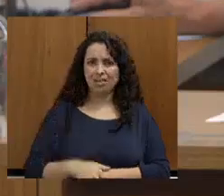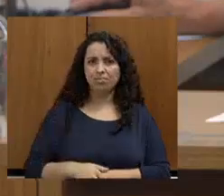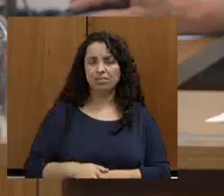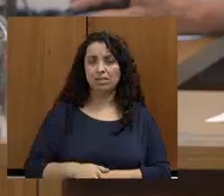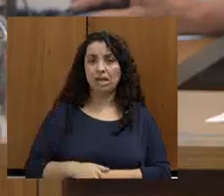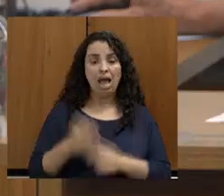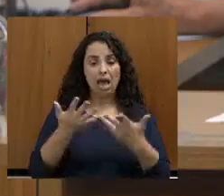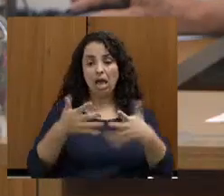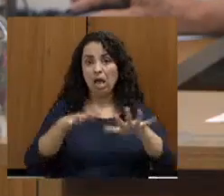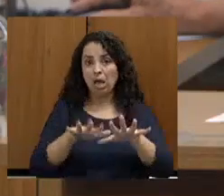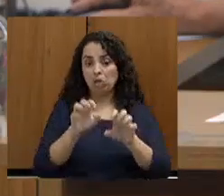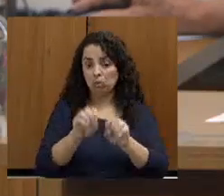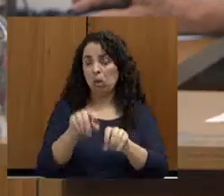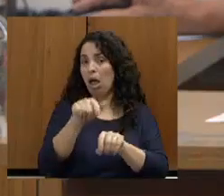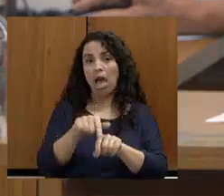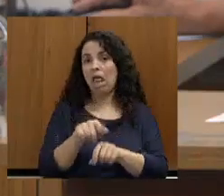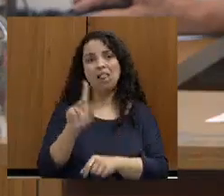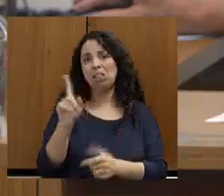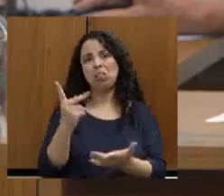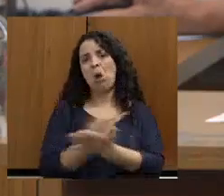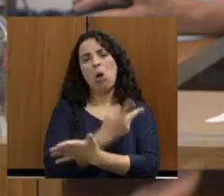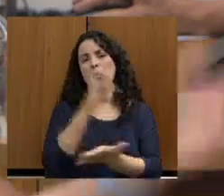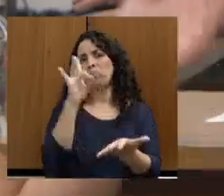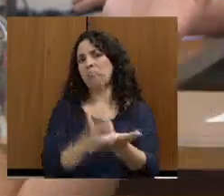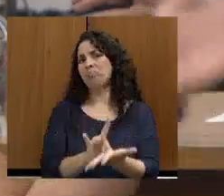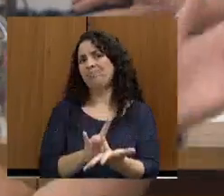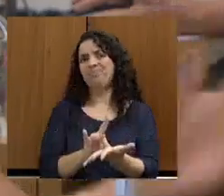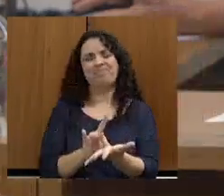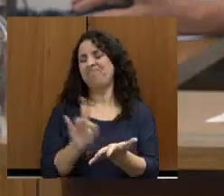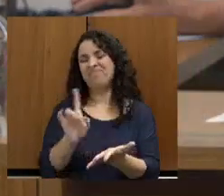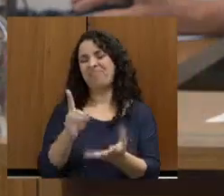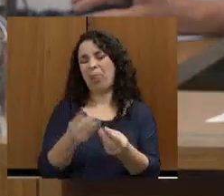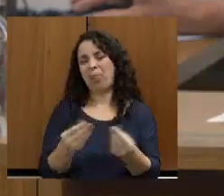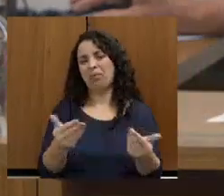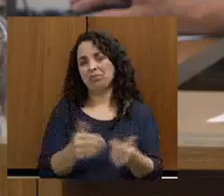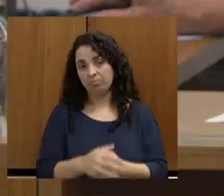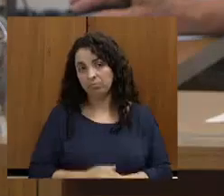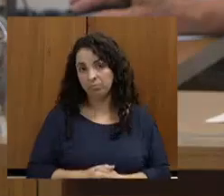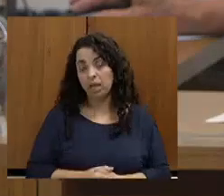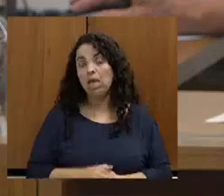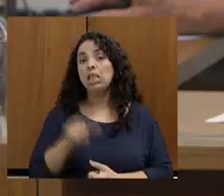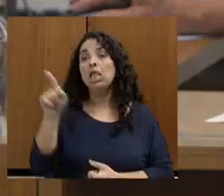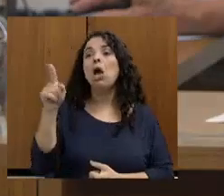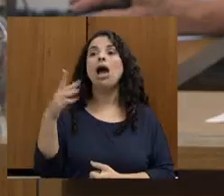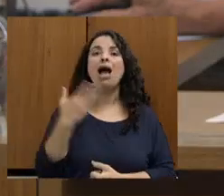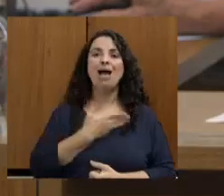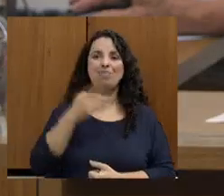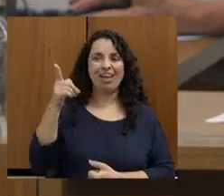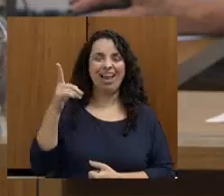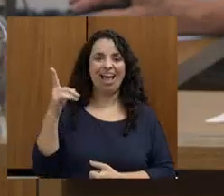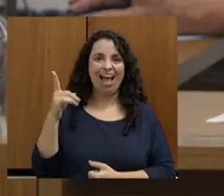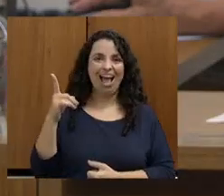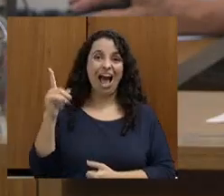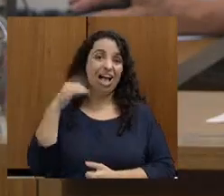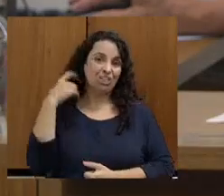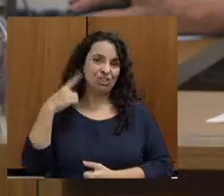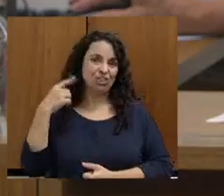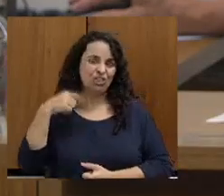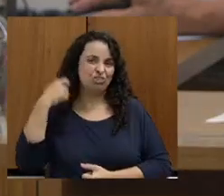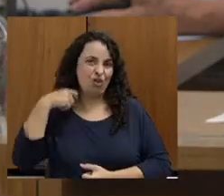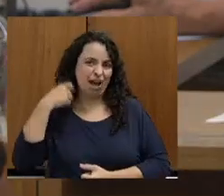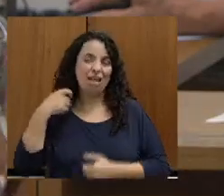inclusiva nesse país não acontece. Então, quando a colega advogada da escola traz